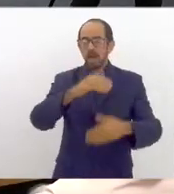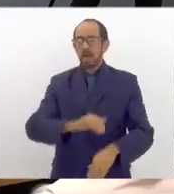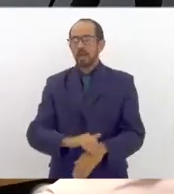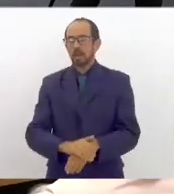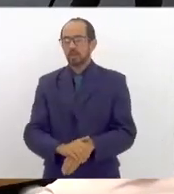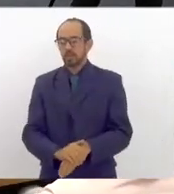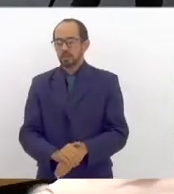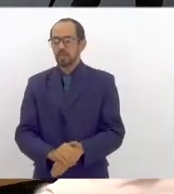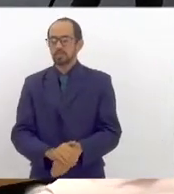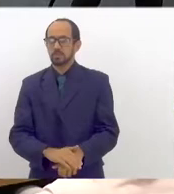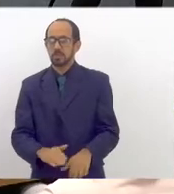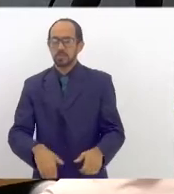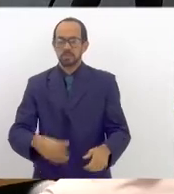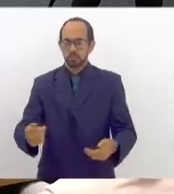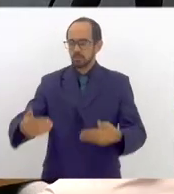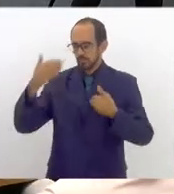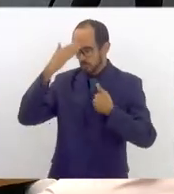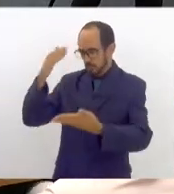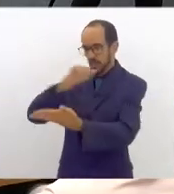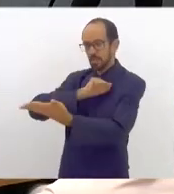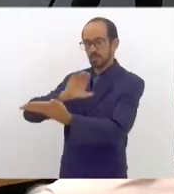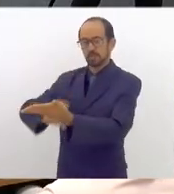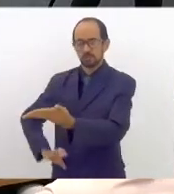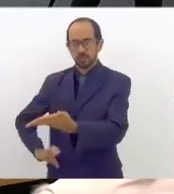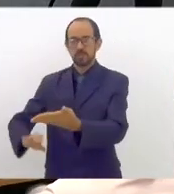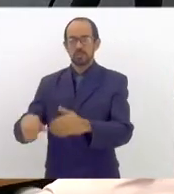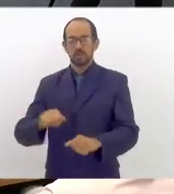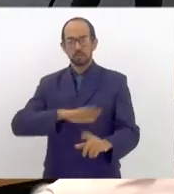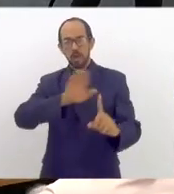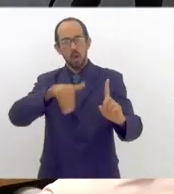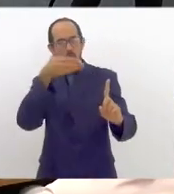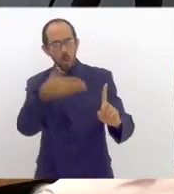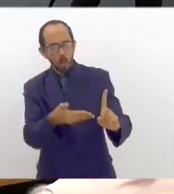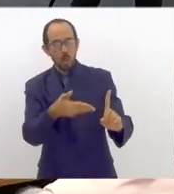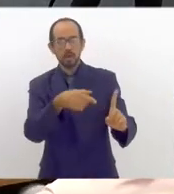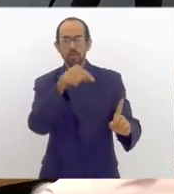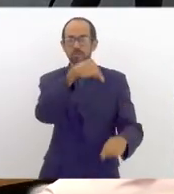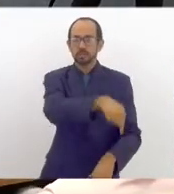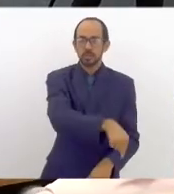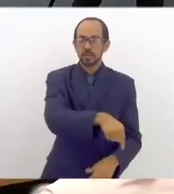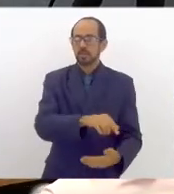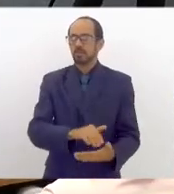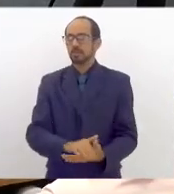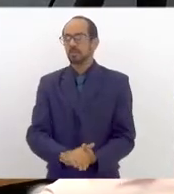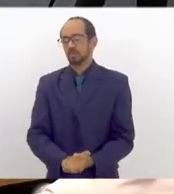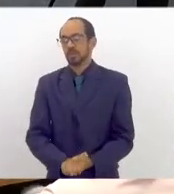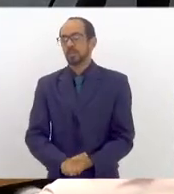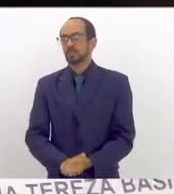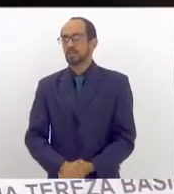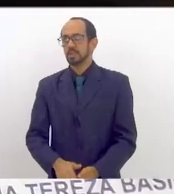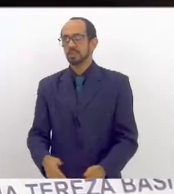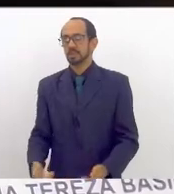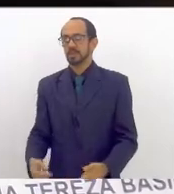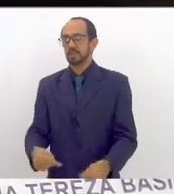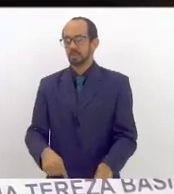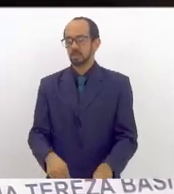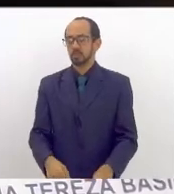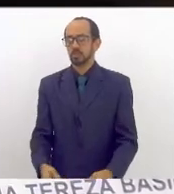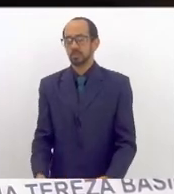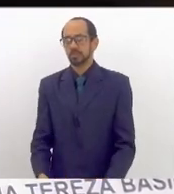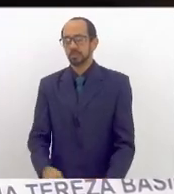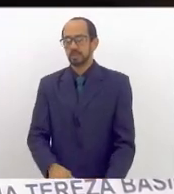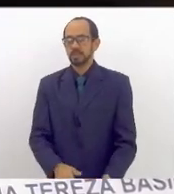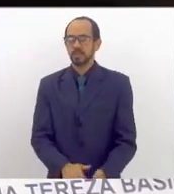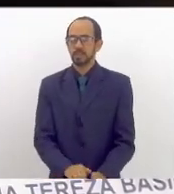André Ceciliano É uma honra muito grande estar hoje aqui na casa da Cidadania no